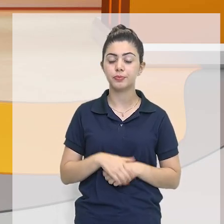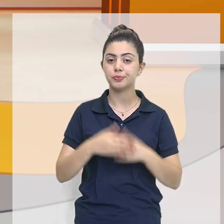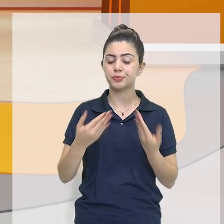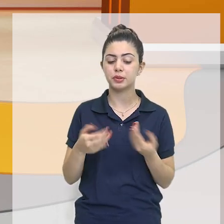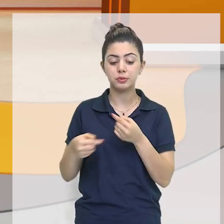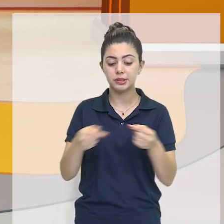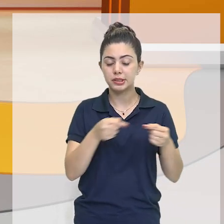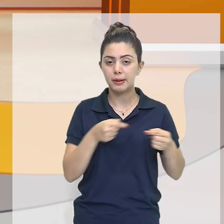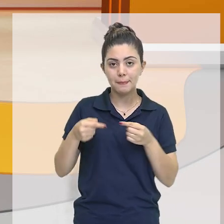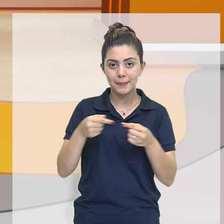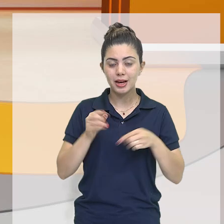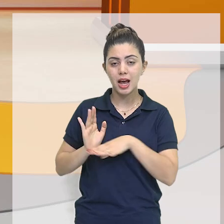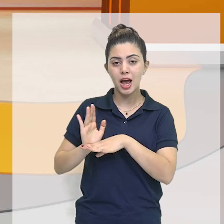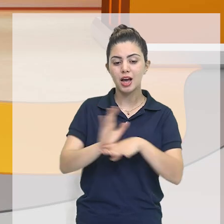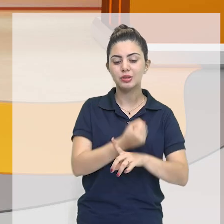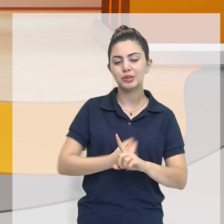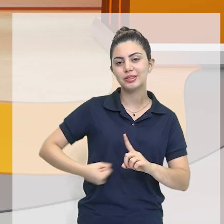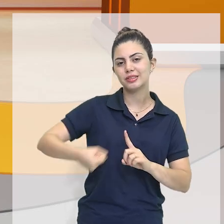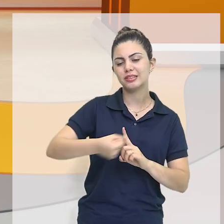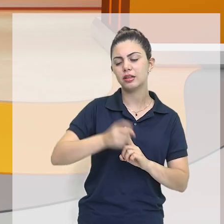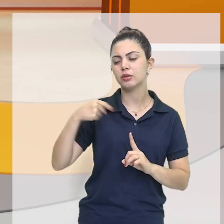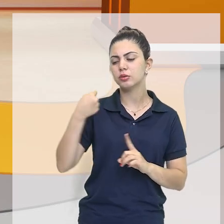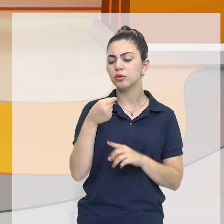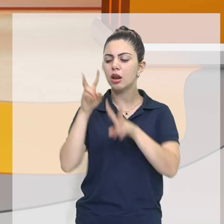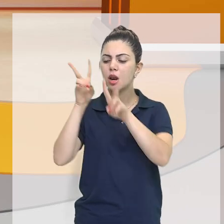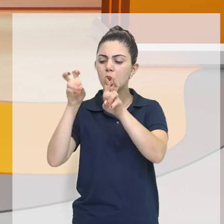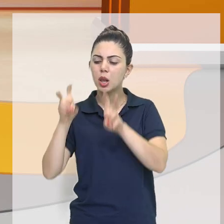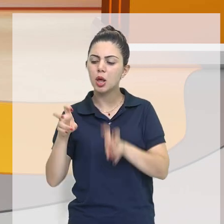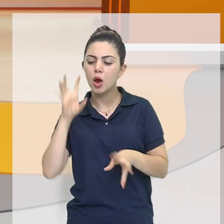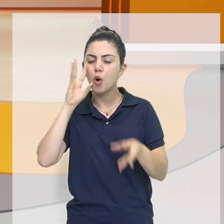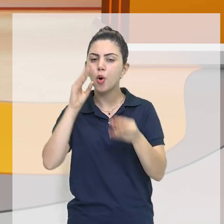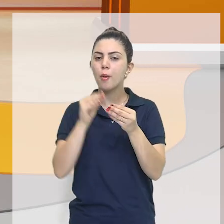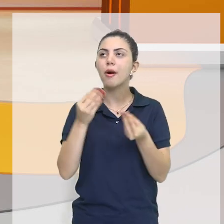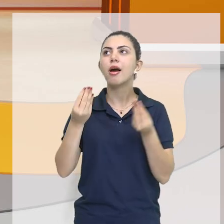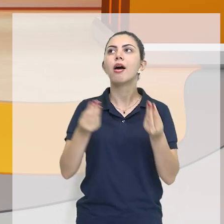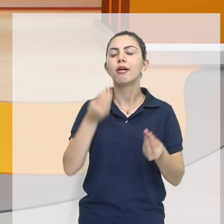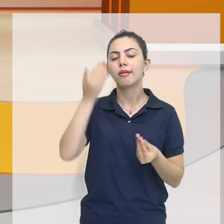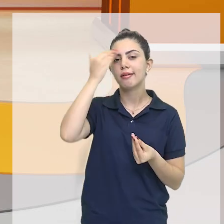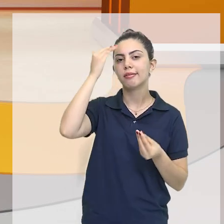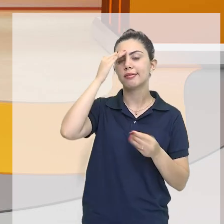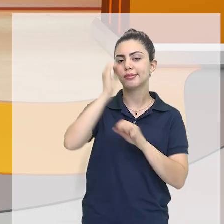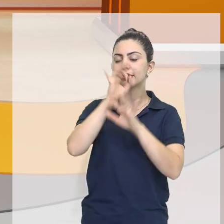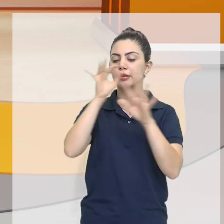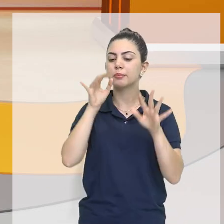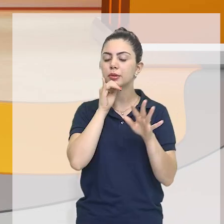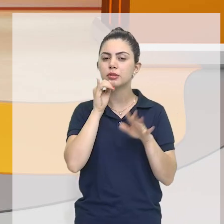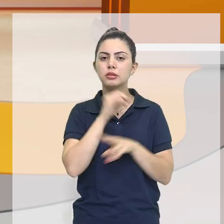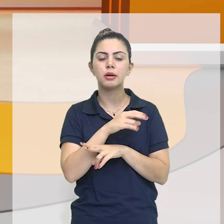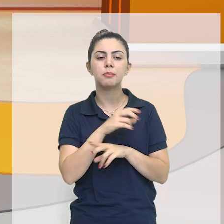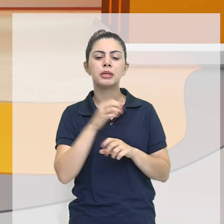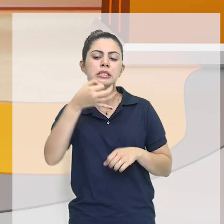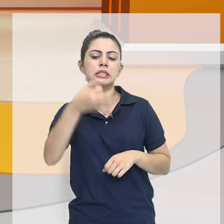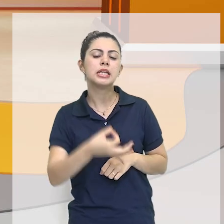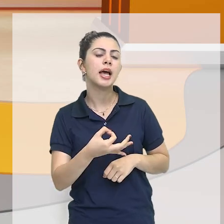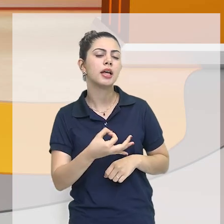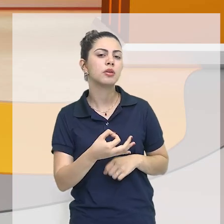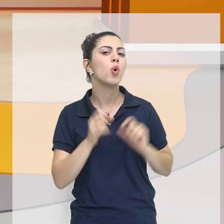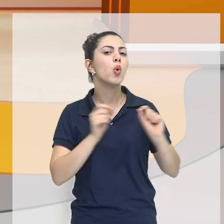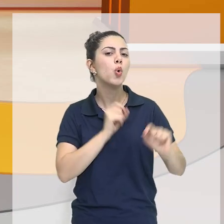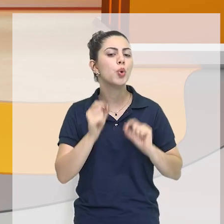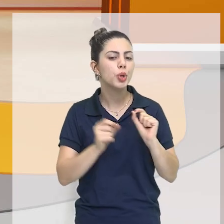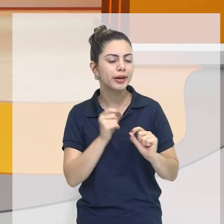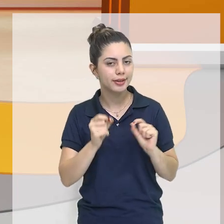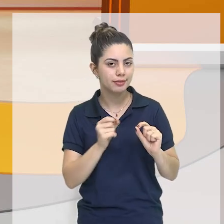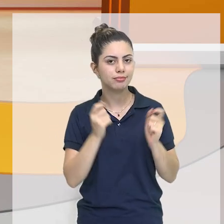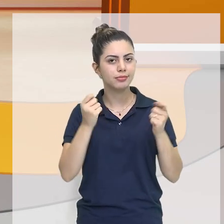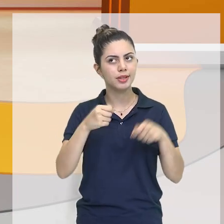ajudar a sociedade a compreender o que é a noção daquilo que é o correto e que vai servir de